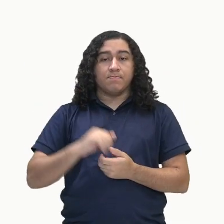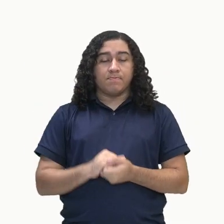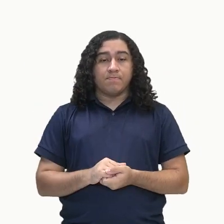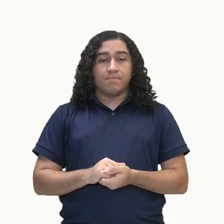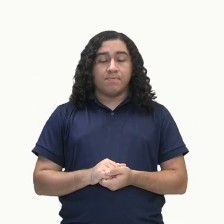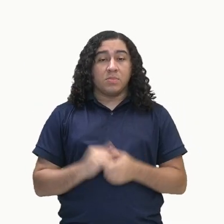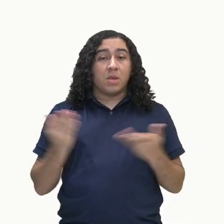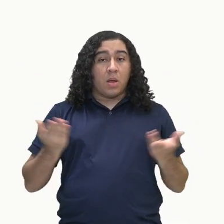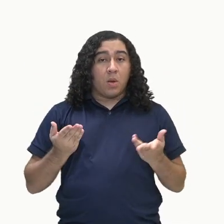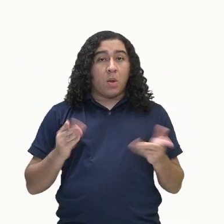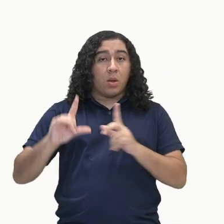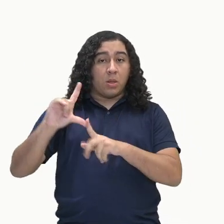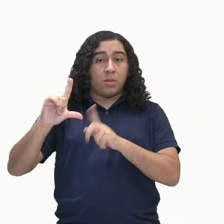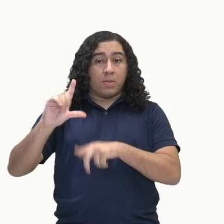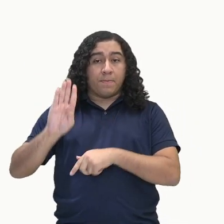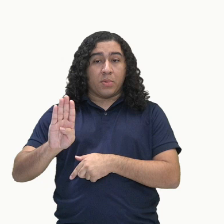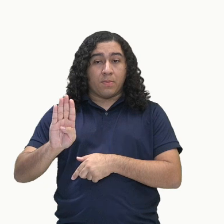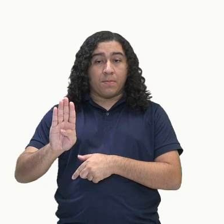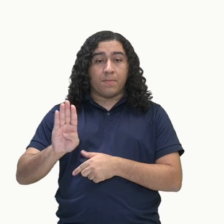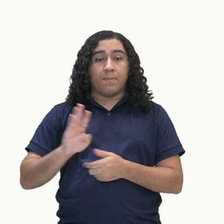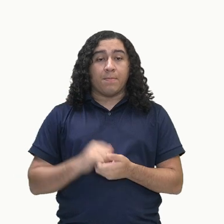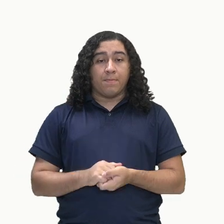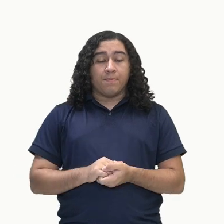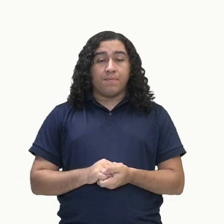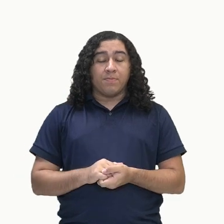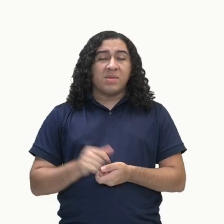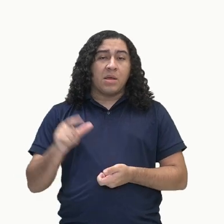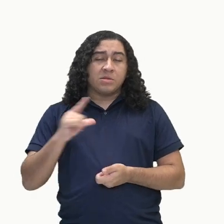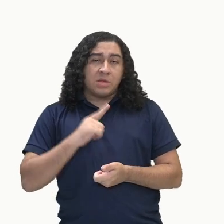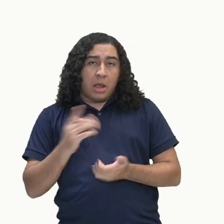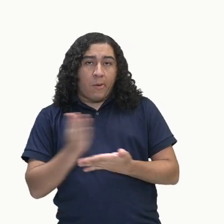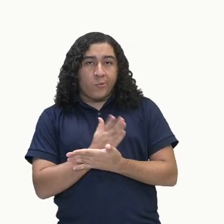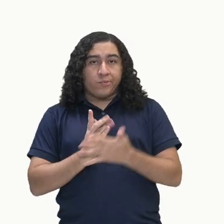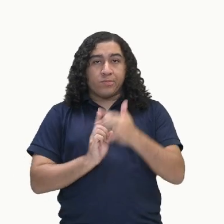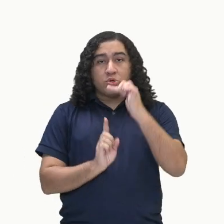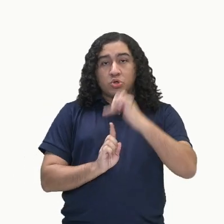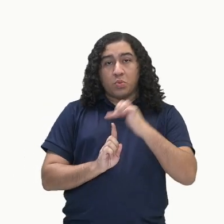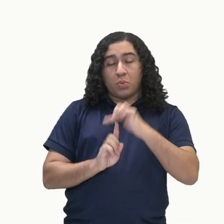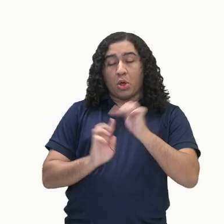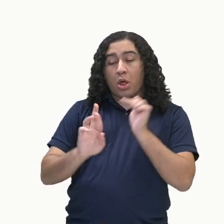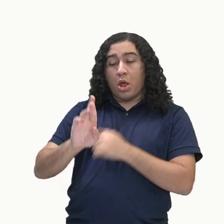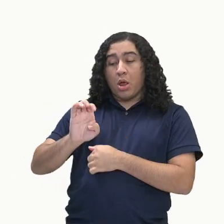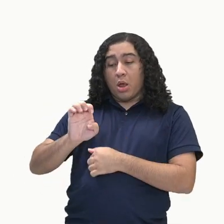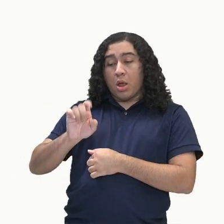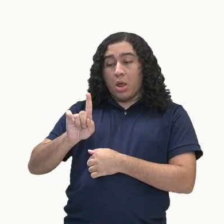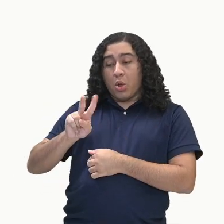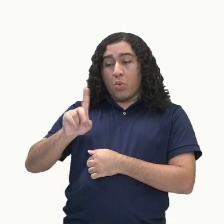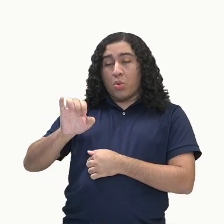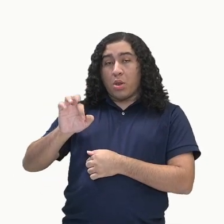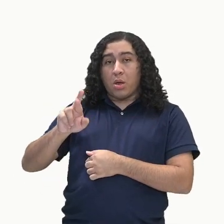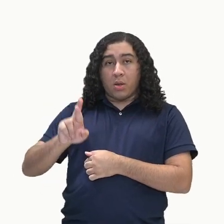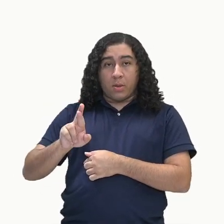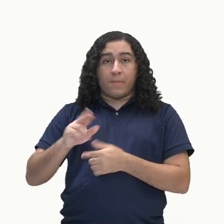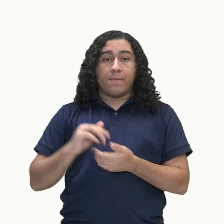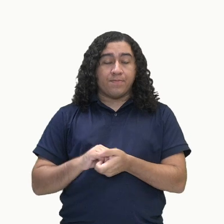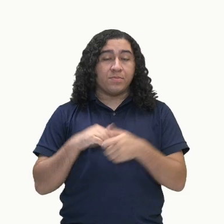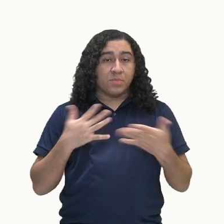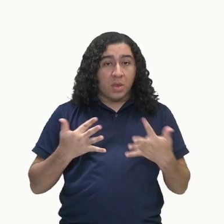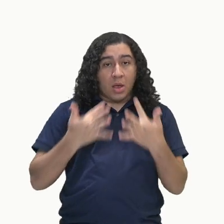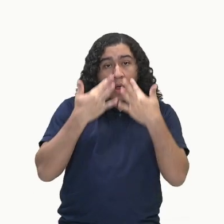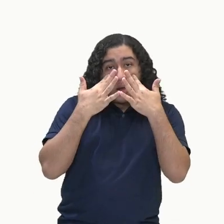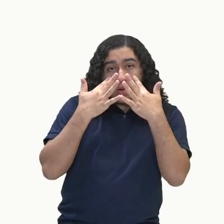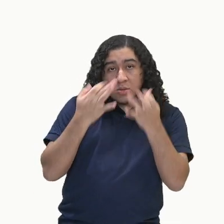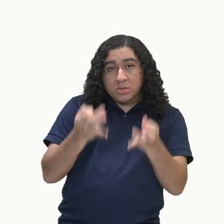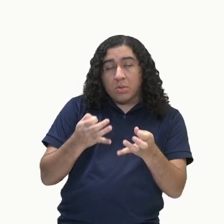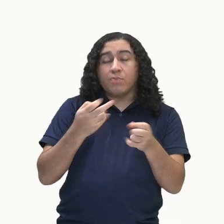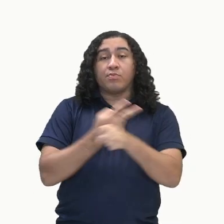nosso item B, tem algum polígono regular? Então, vamos lá. Qual é, né? E